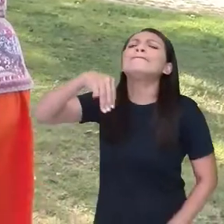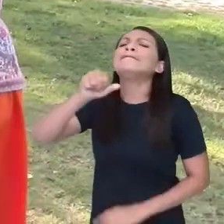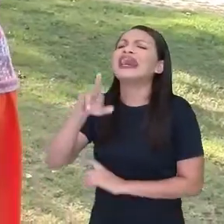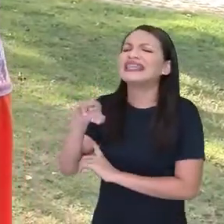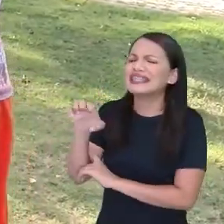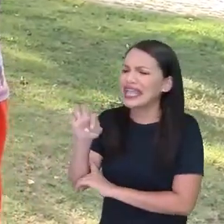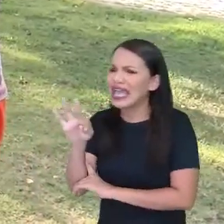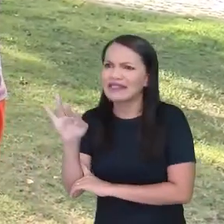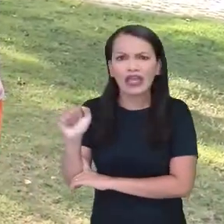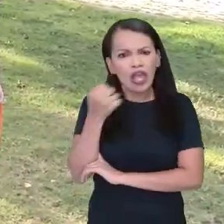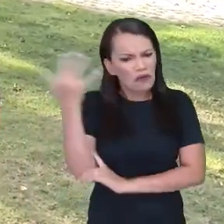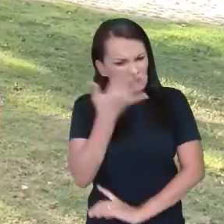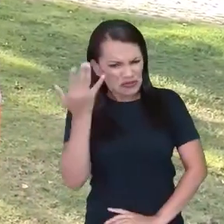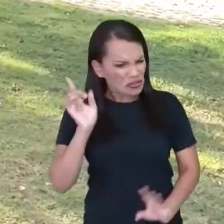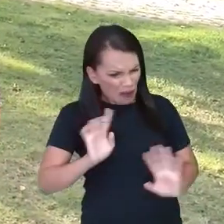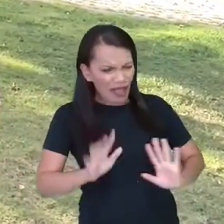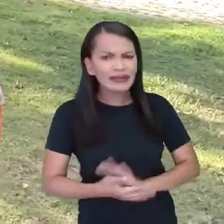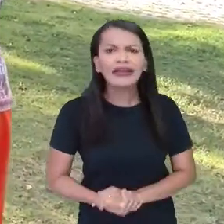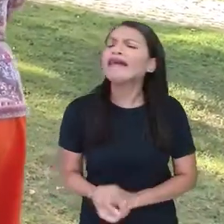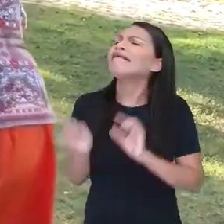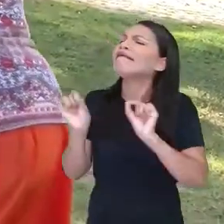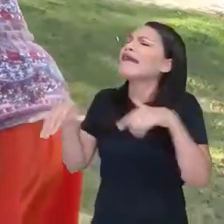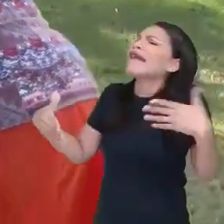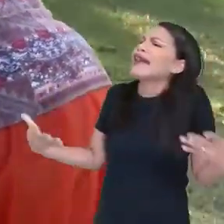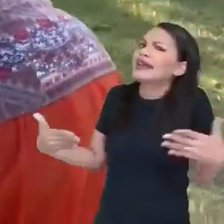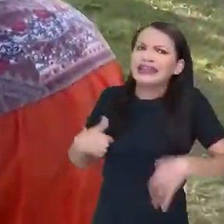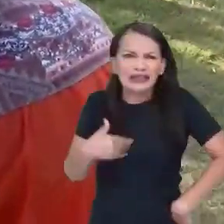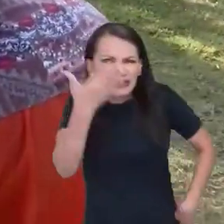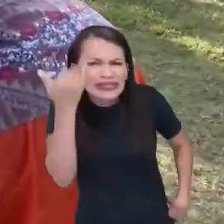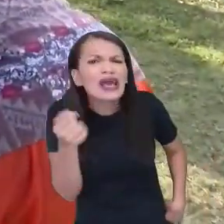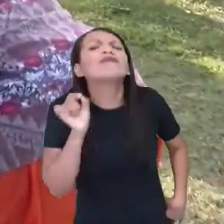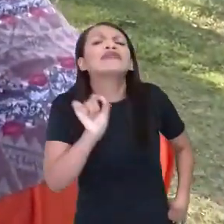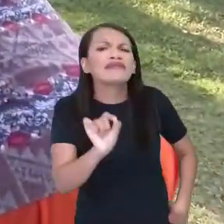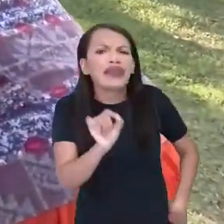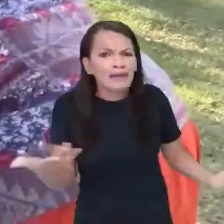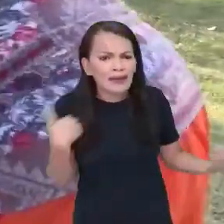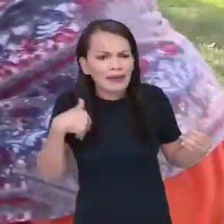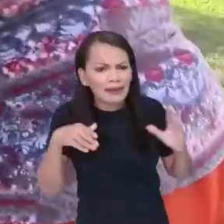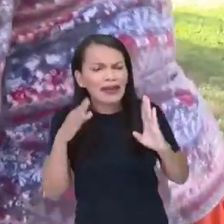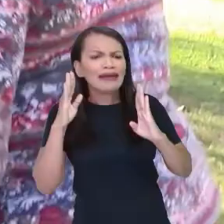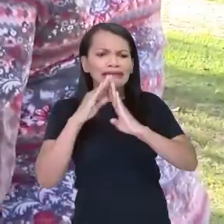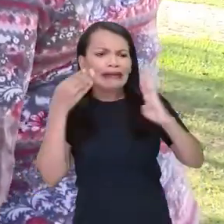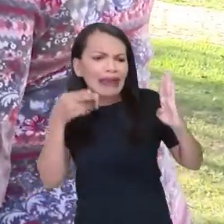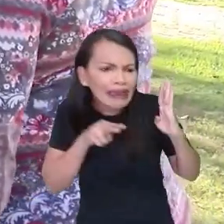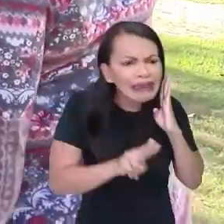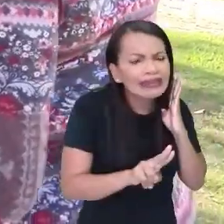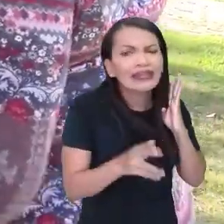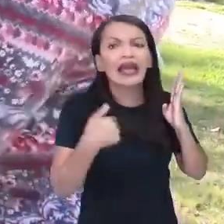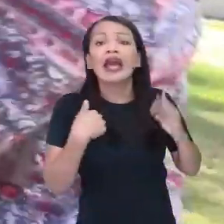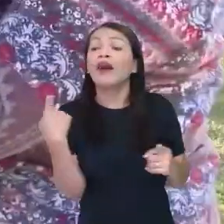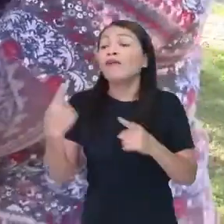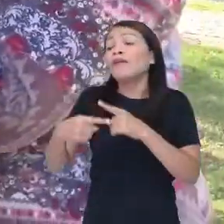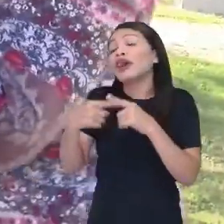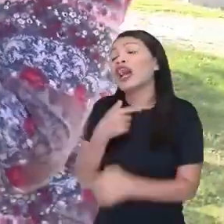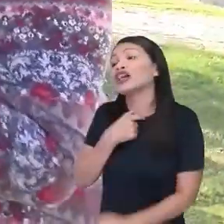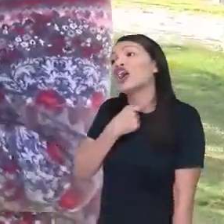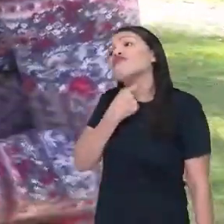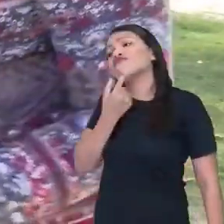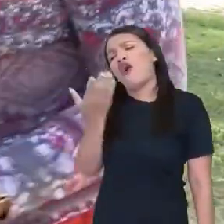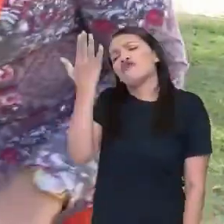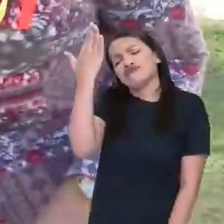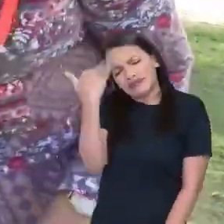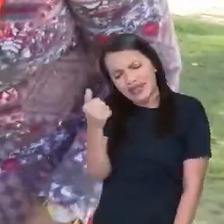não é menina para mandar entrar pode entrar porque pela tua voz eu já sei que é